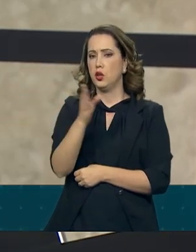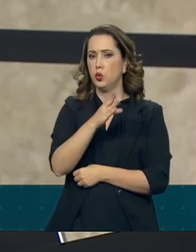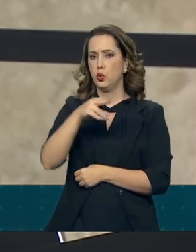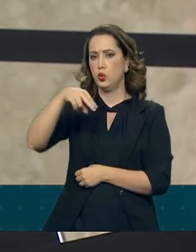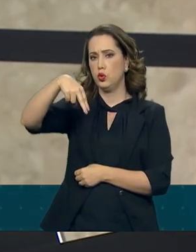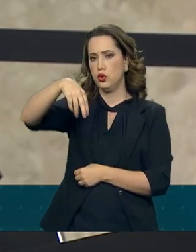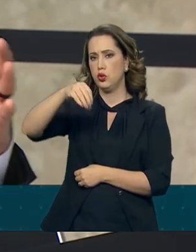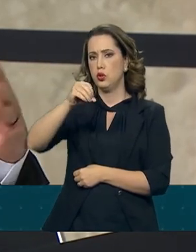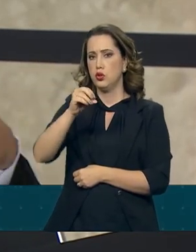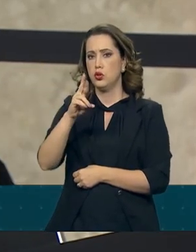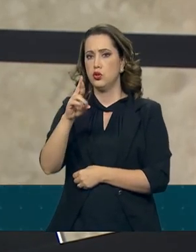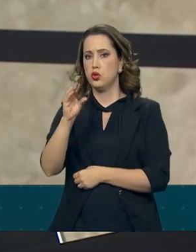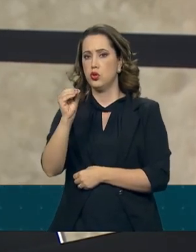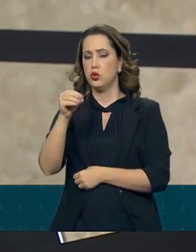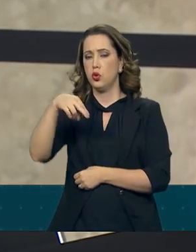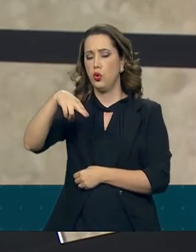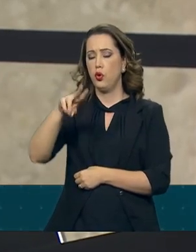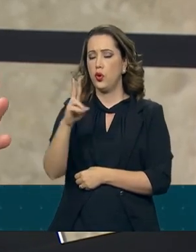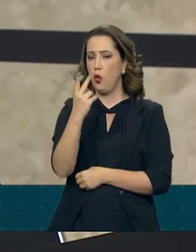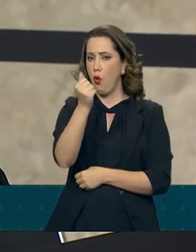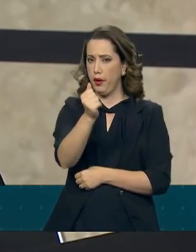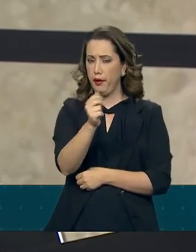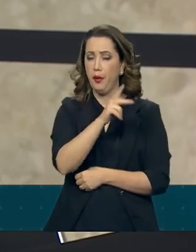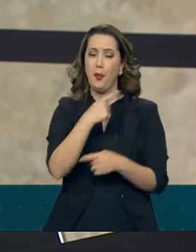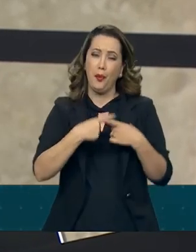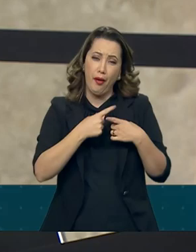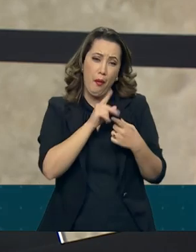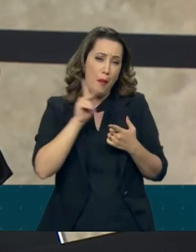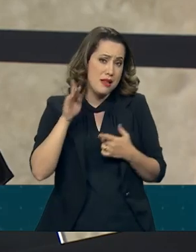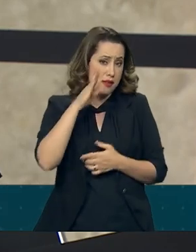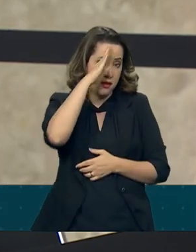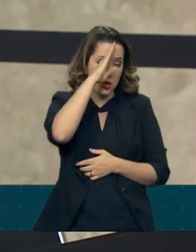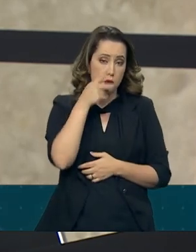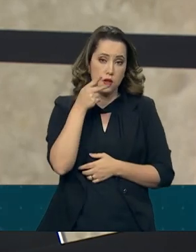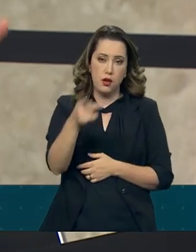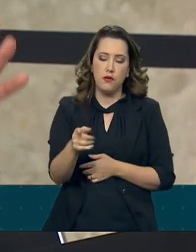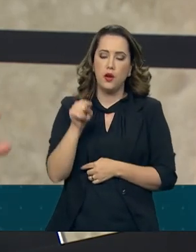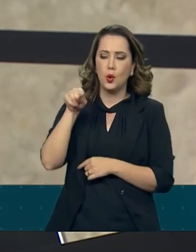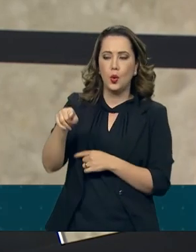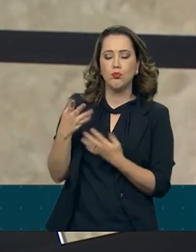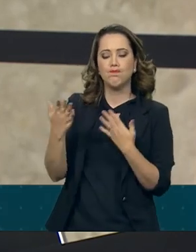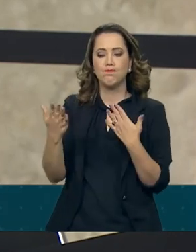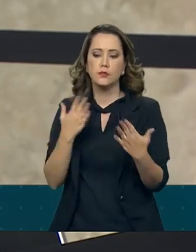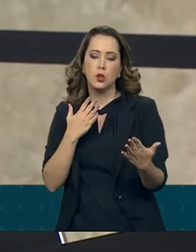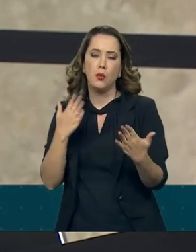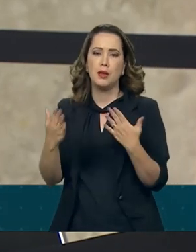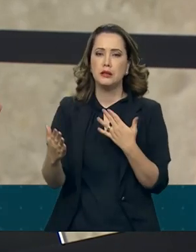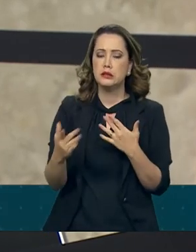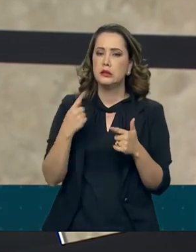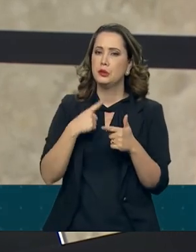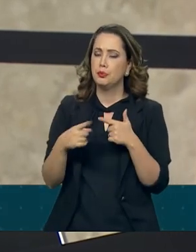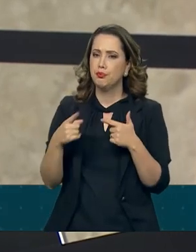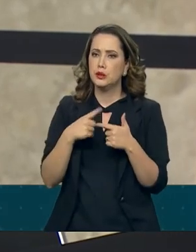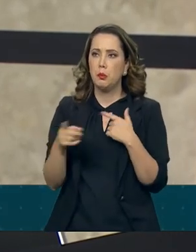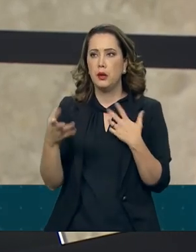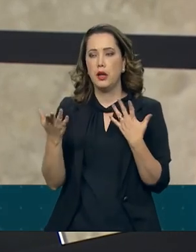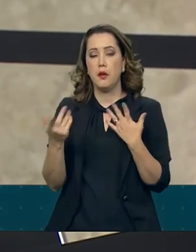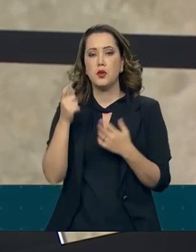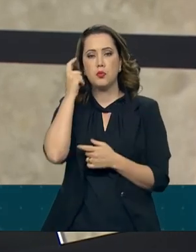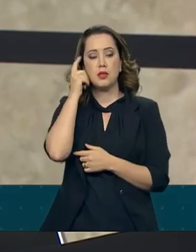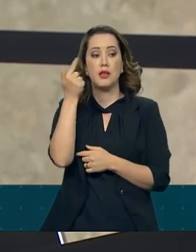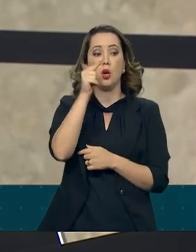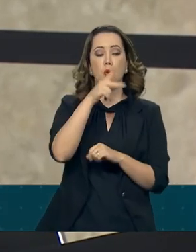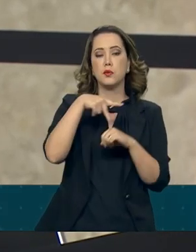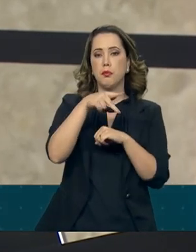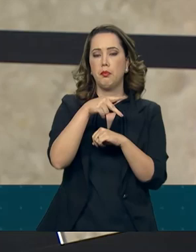mas num contexto também de de talvez querer repensar é essa questão da gestão em outros lugares a minha pergunta